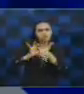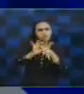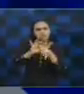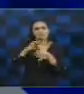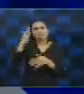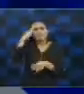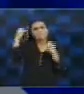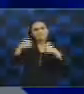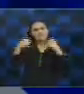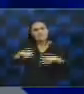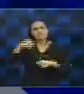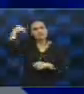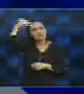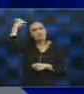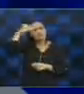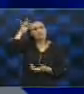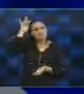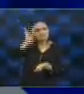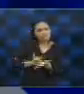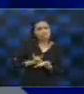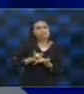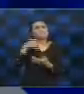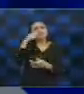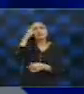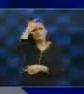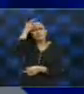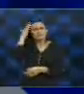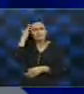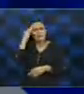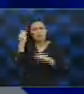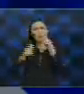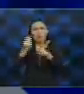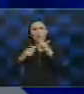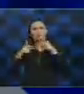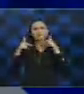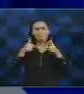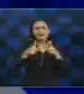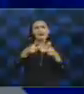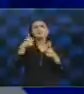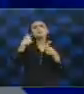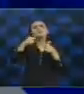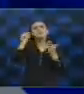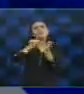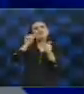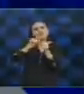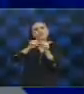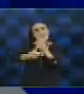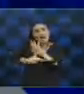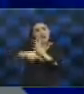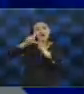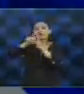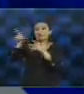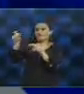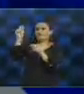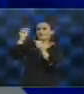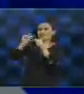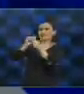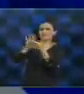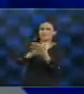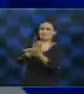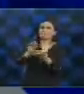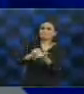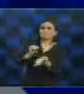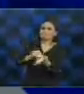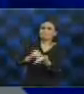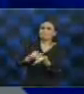exige experiência, ponderação, exige capacidade de trabalho e exige que se tenha feito algumas coisas antes. Ele não fez o bastante para ser prefeito